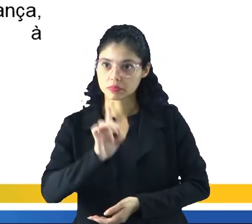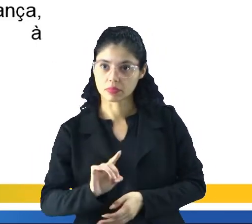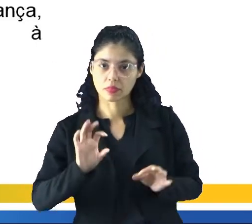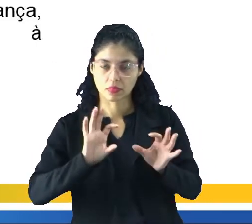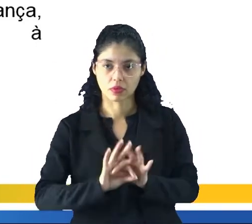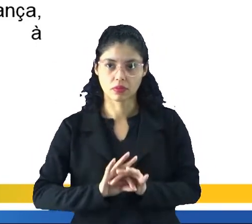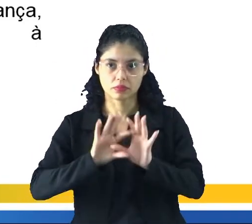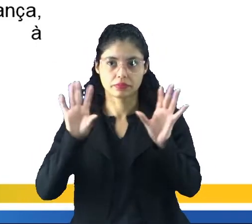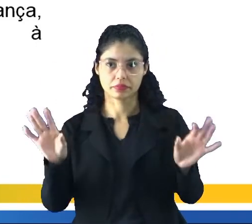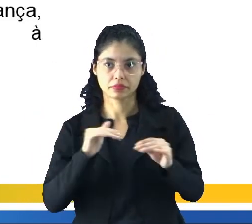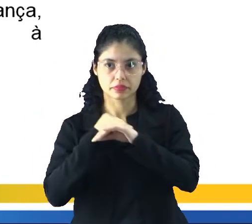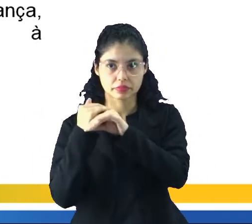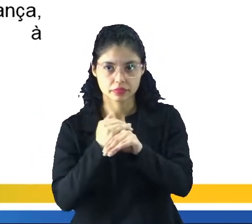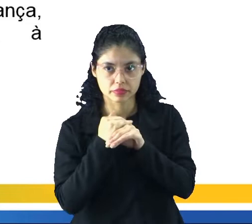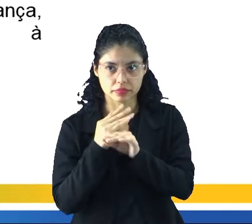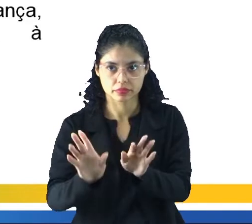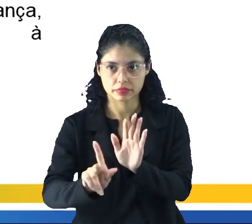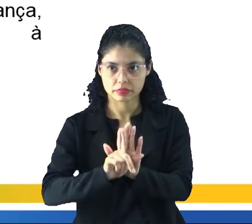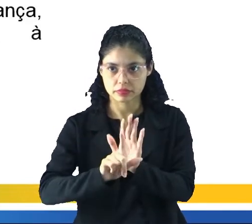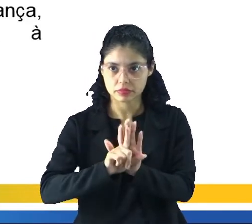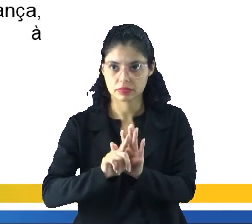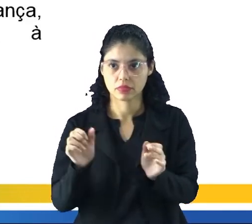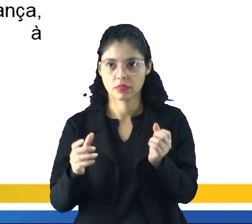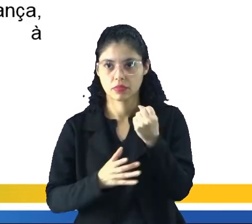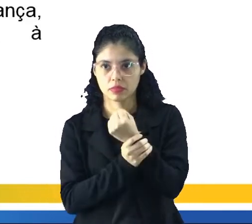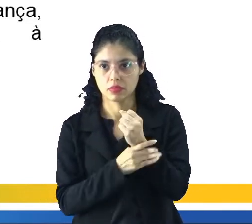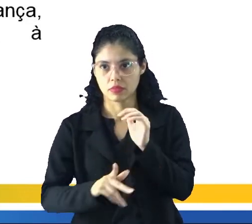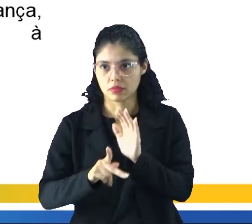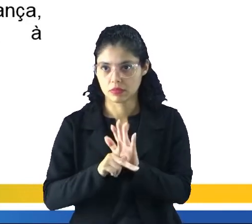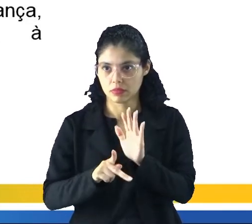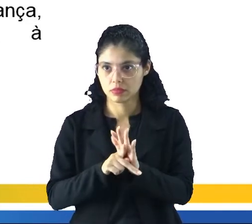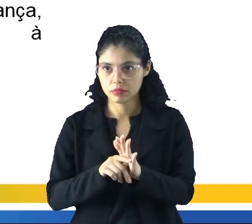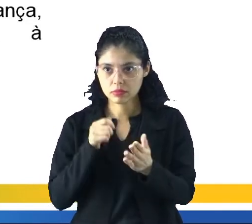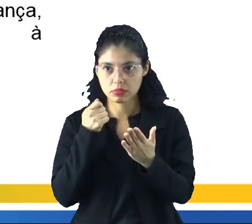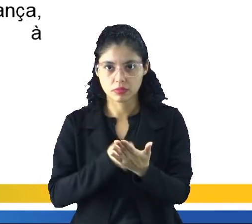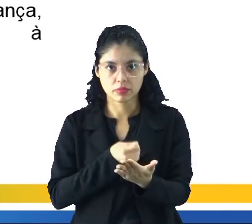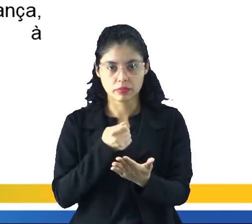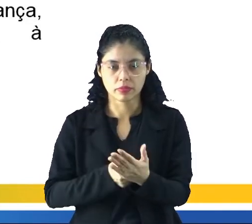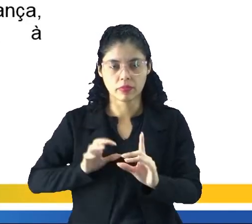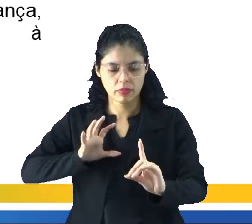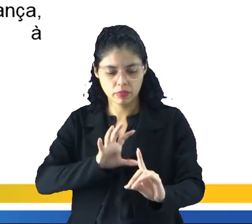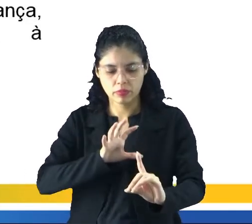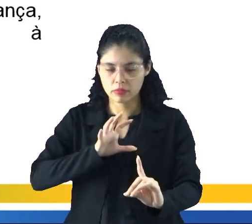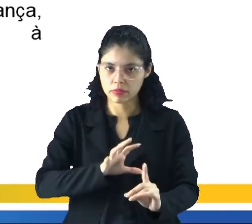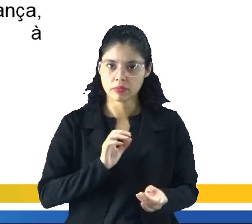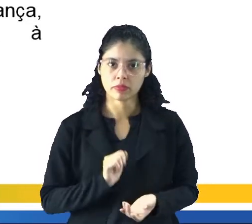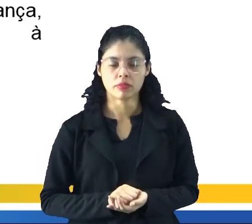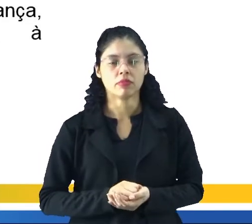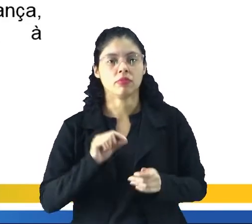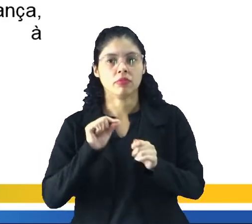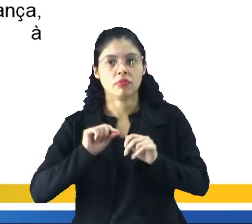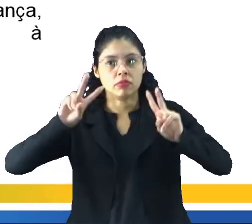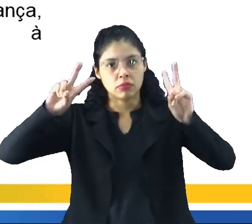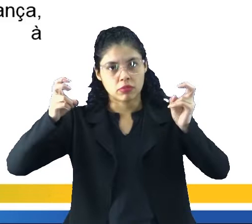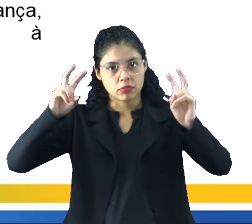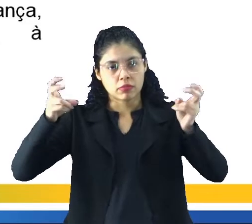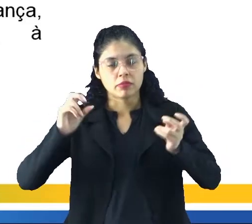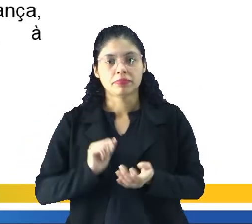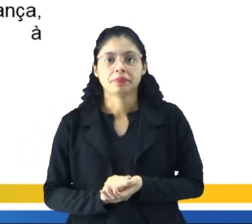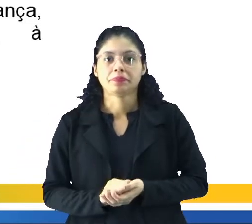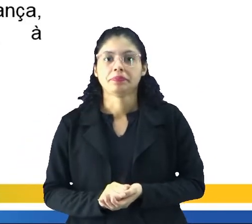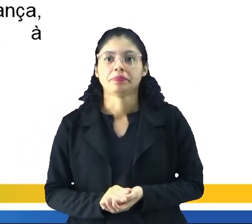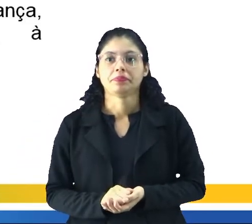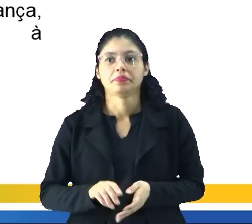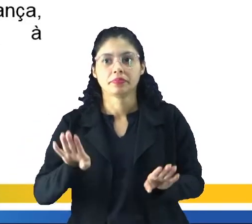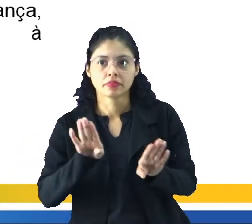direito à liberdade, igualdade perante a lei, segurança, propriedade e resistência à opressão. Fazendo um parênteses, né, a Declaração